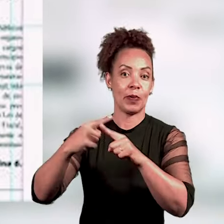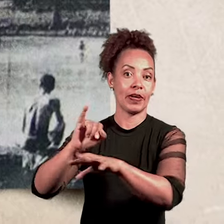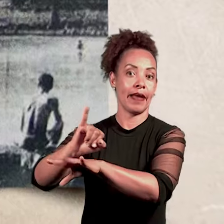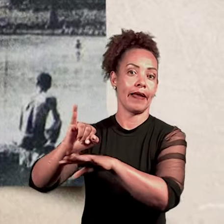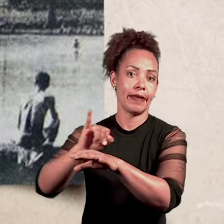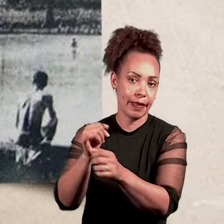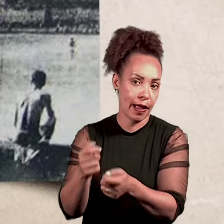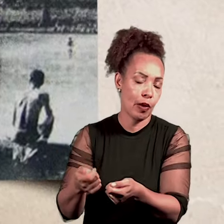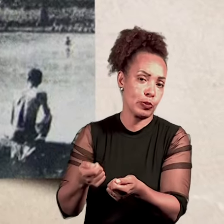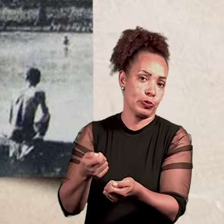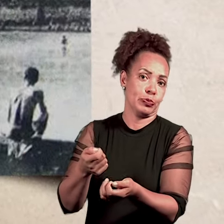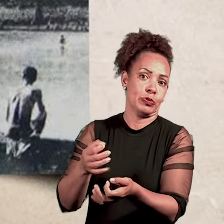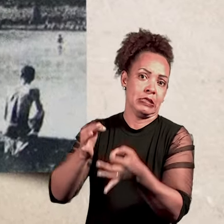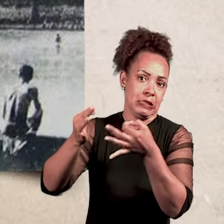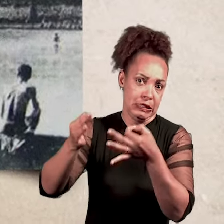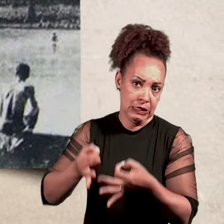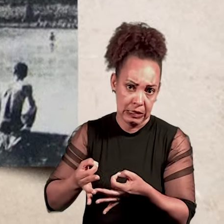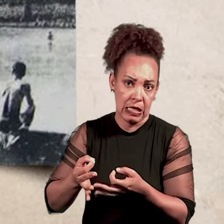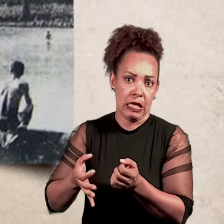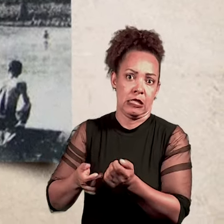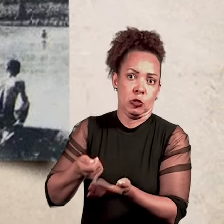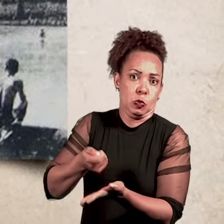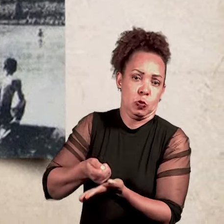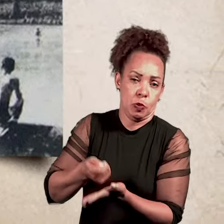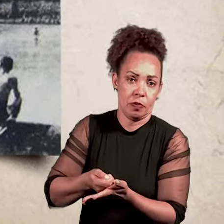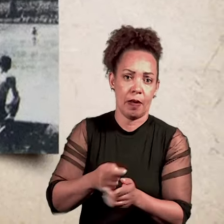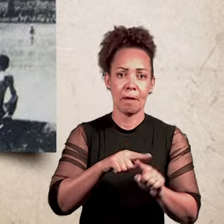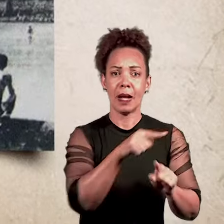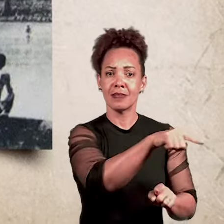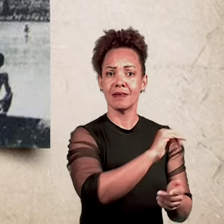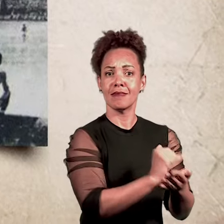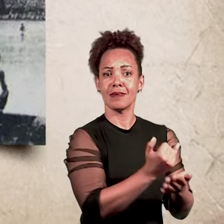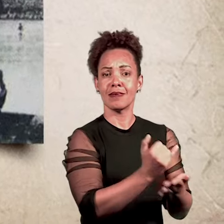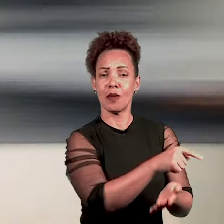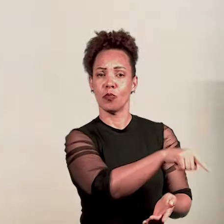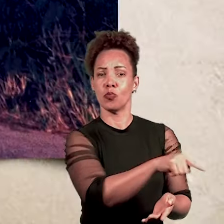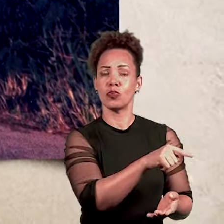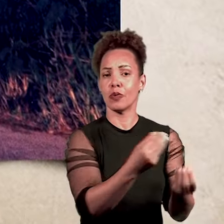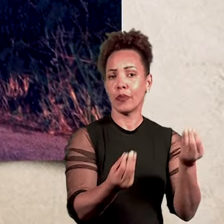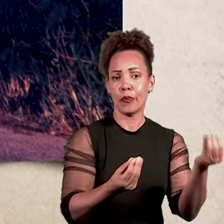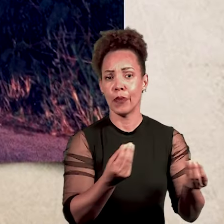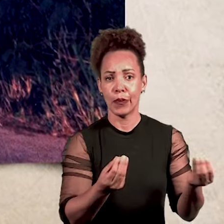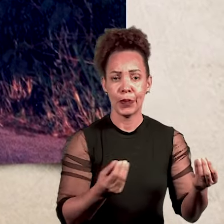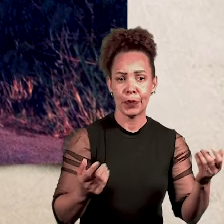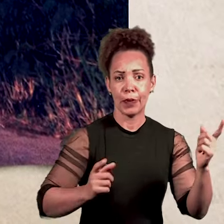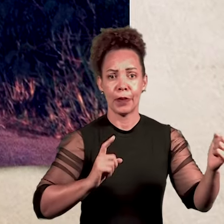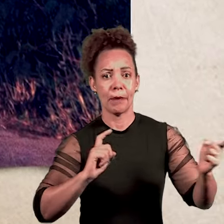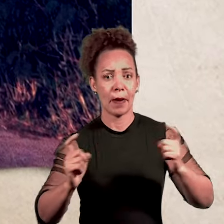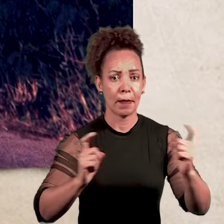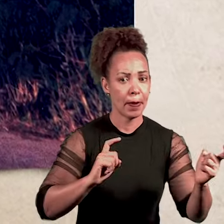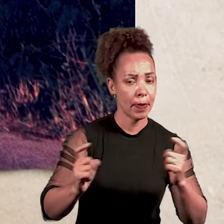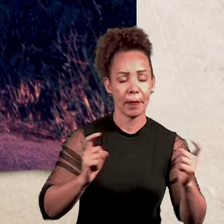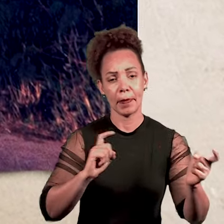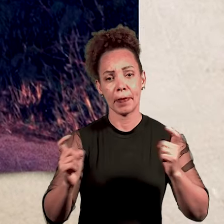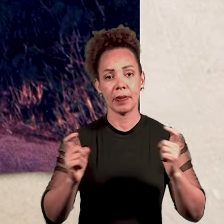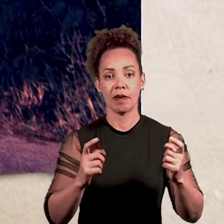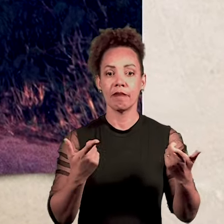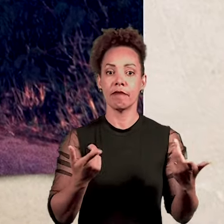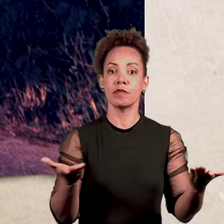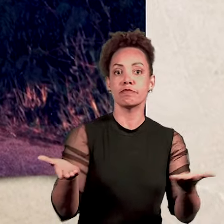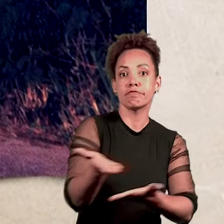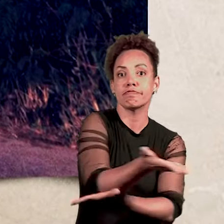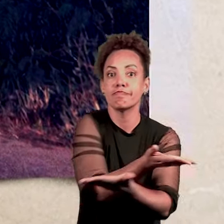E não, fica Itabuna, só Itabuna, Itabuna. Vamos fazer uma coisa, vamos socializar, né, essa geografia,